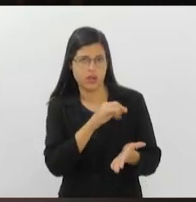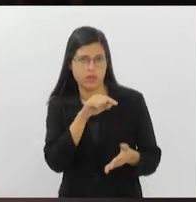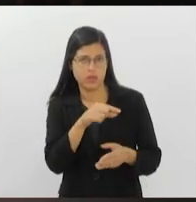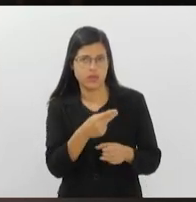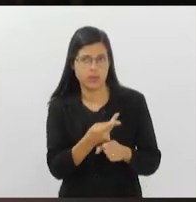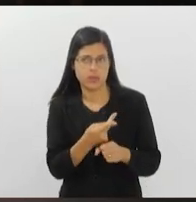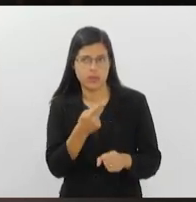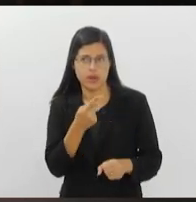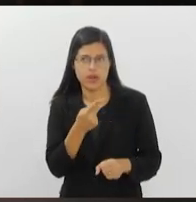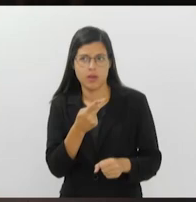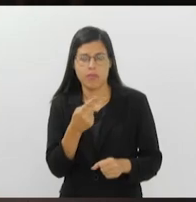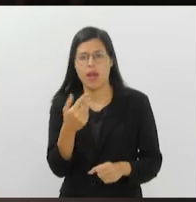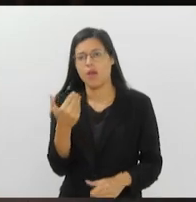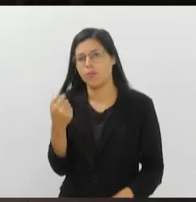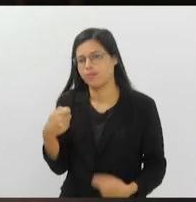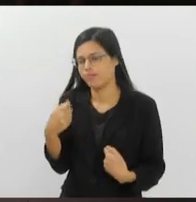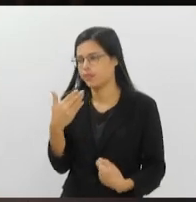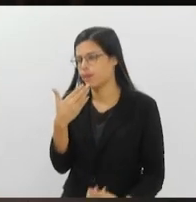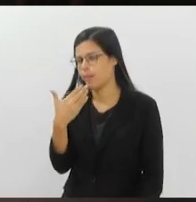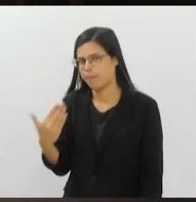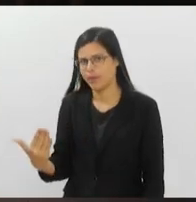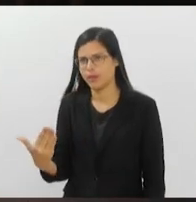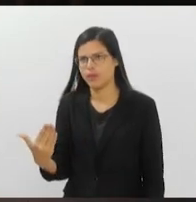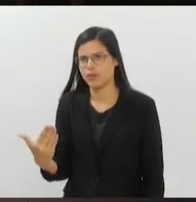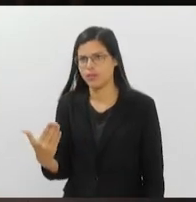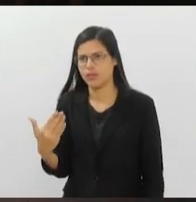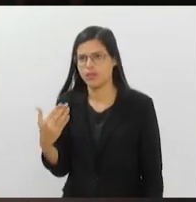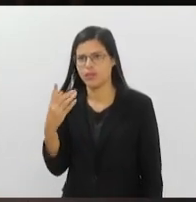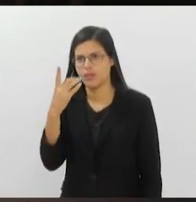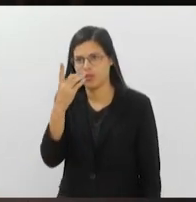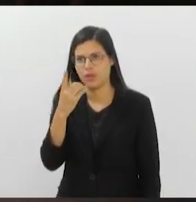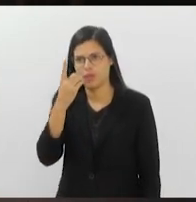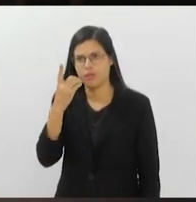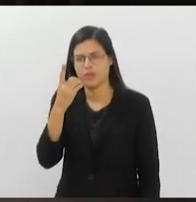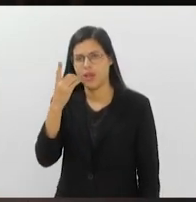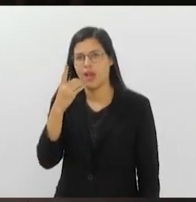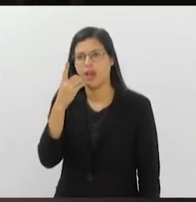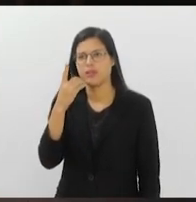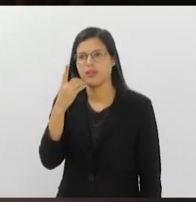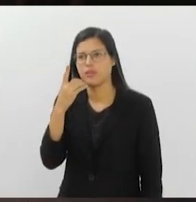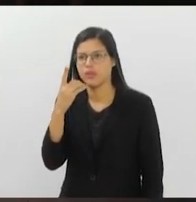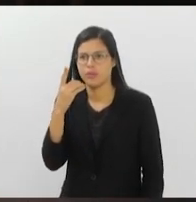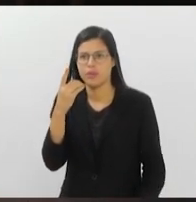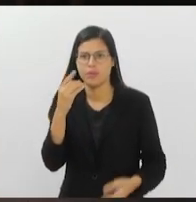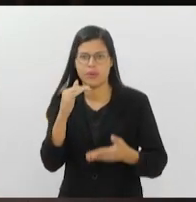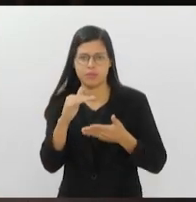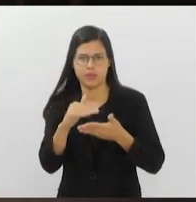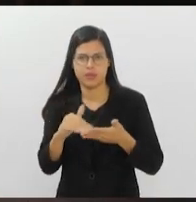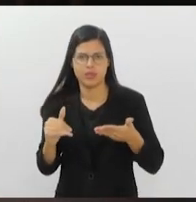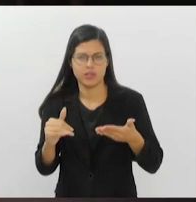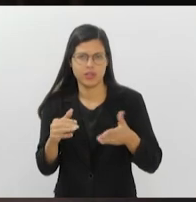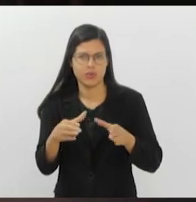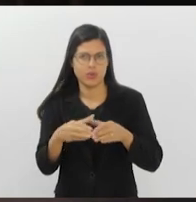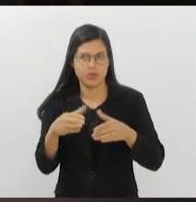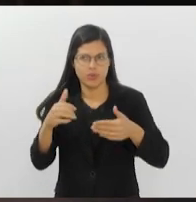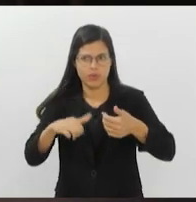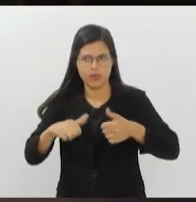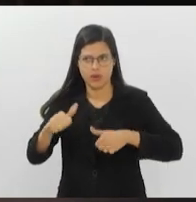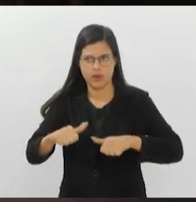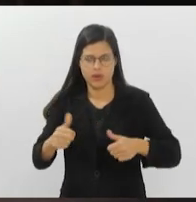E aí eu tive de pedir o Serafino para sair da comissão julgadora, né, e agora estou